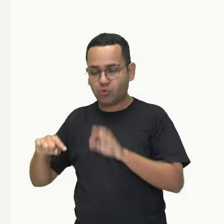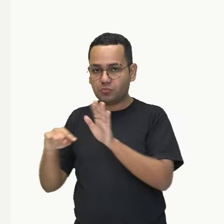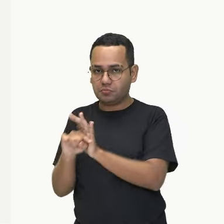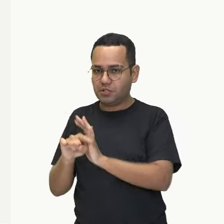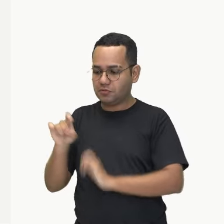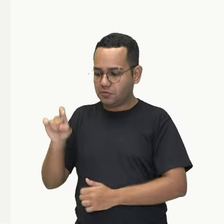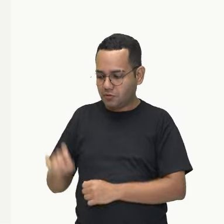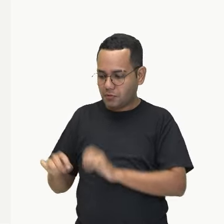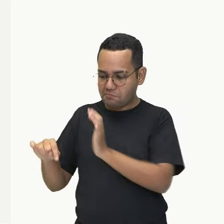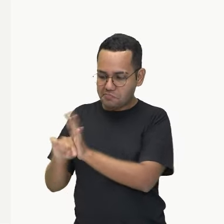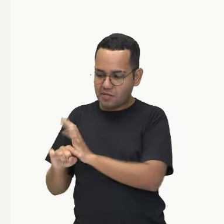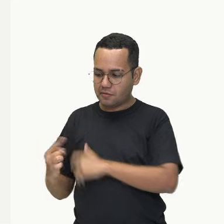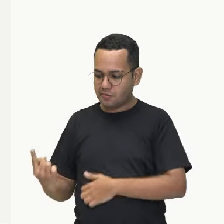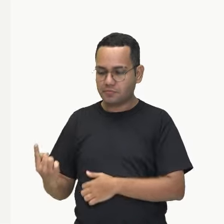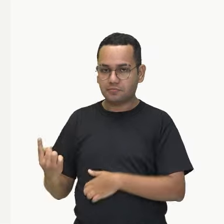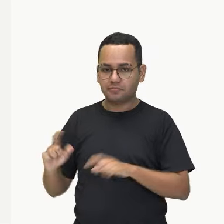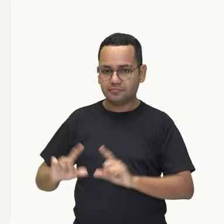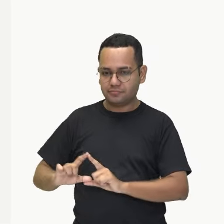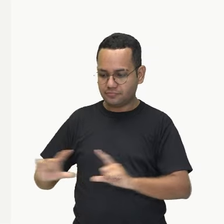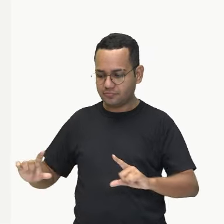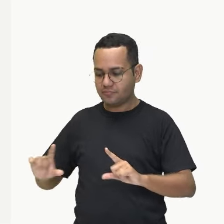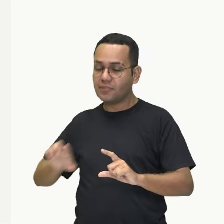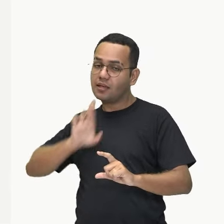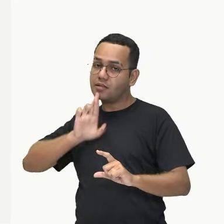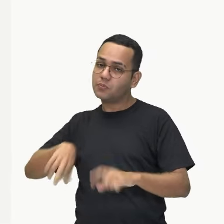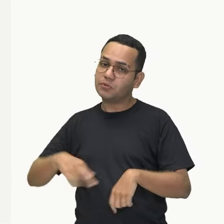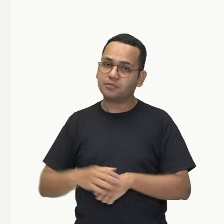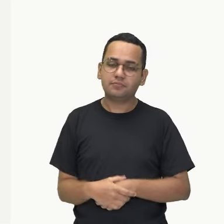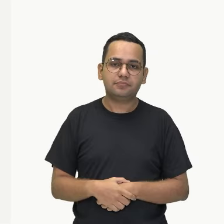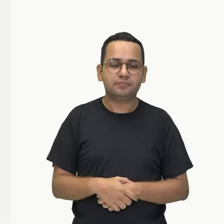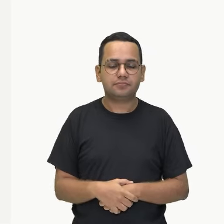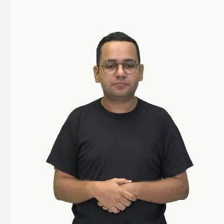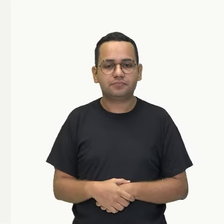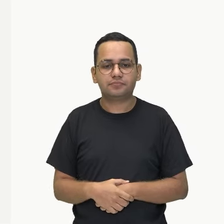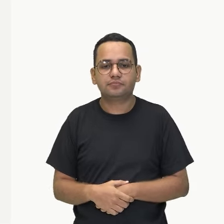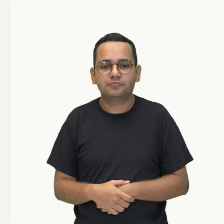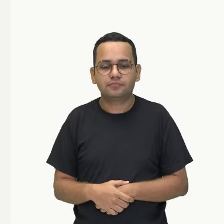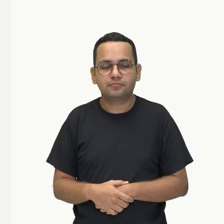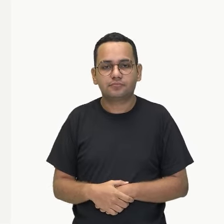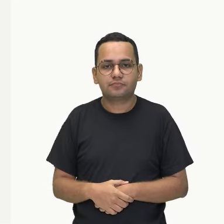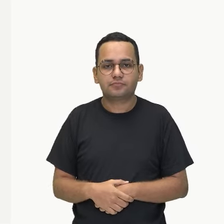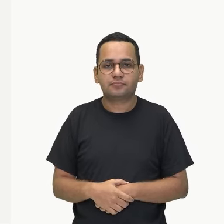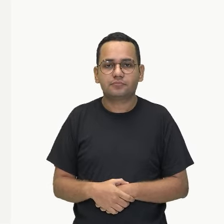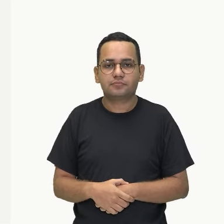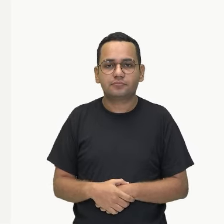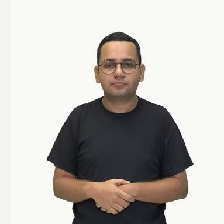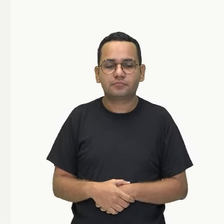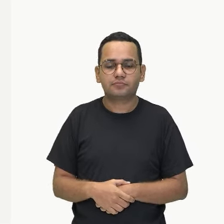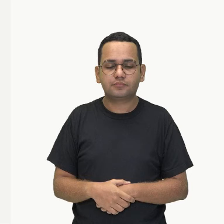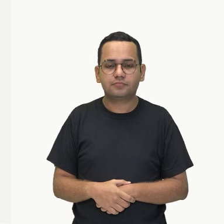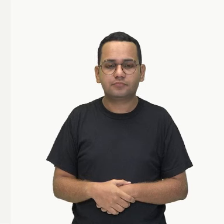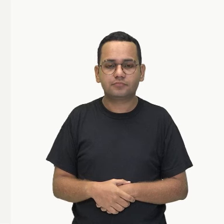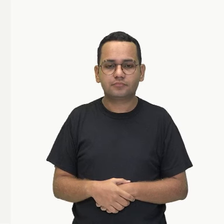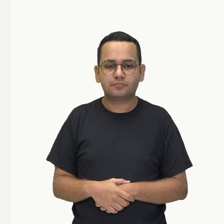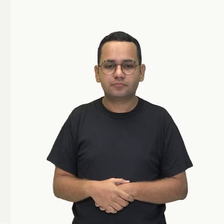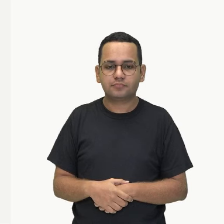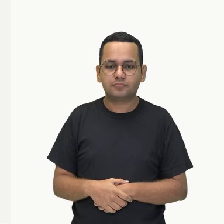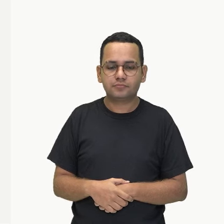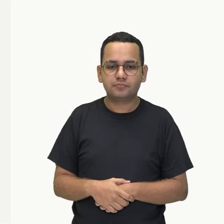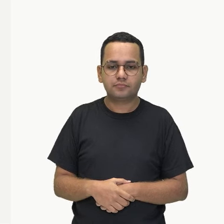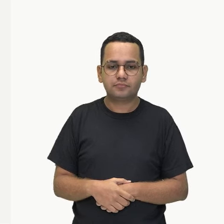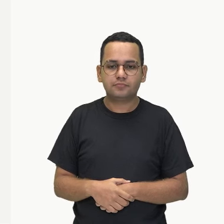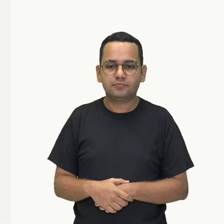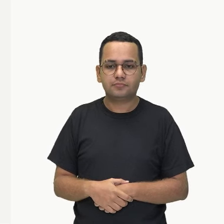vou repetir, tá, os meus termos que não são semelhantes. Deixando aqui o meu